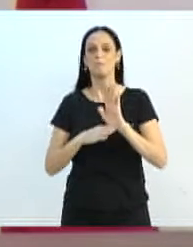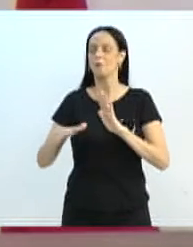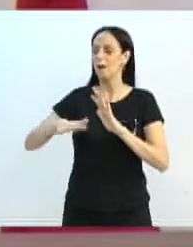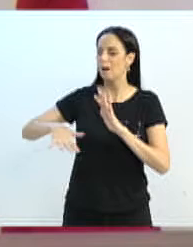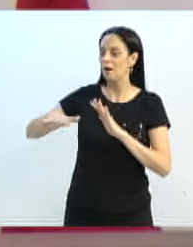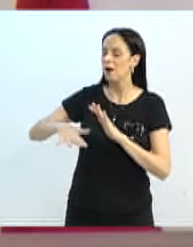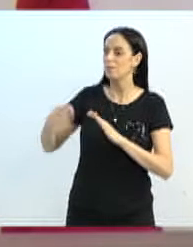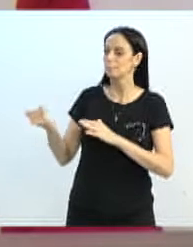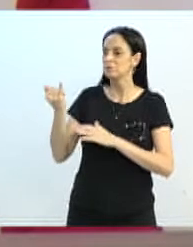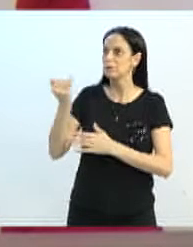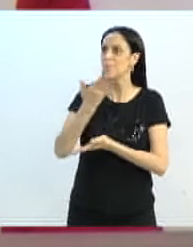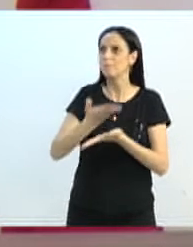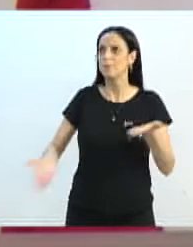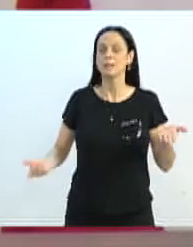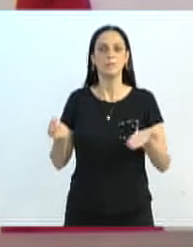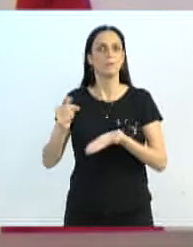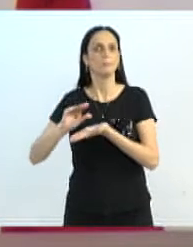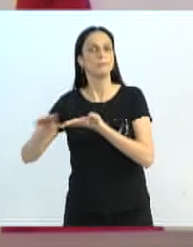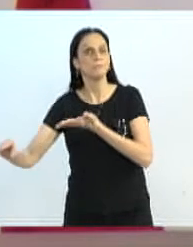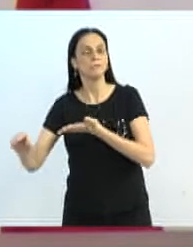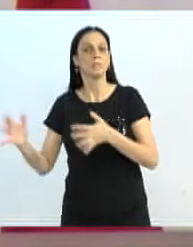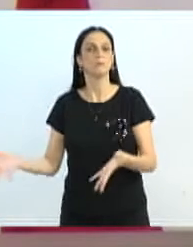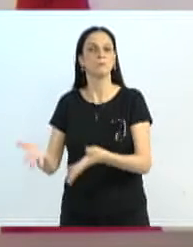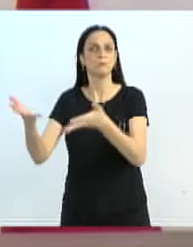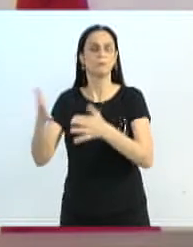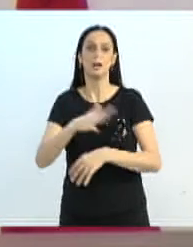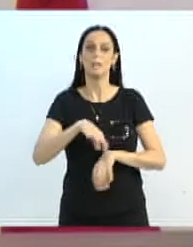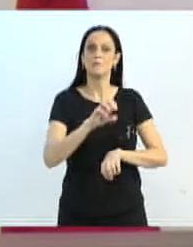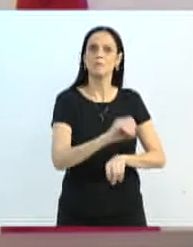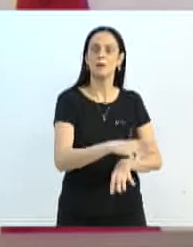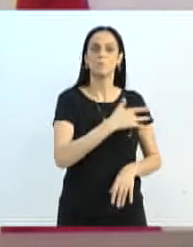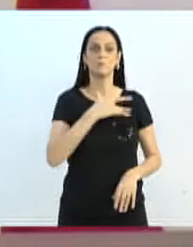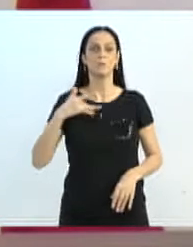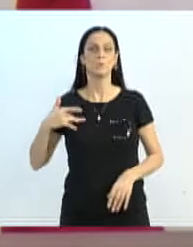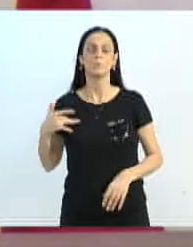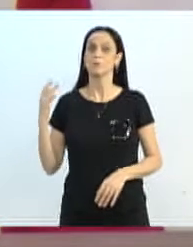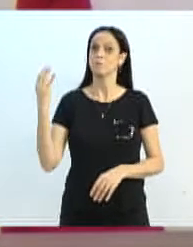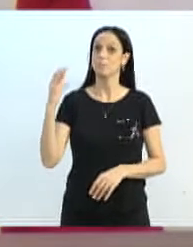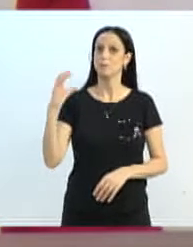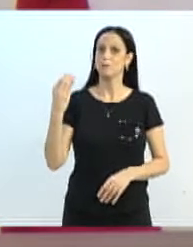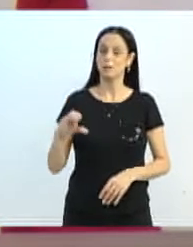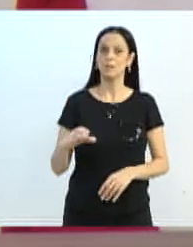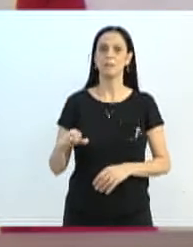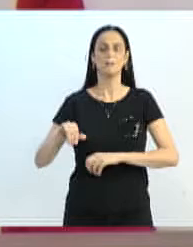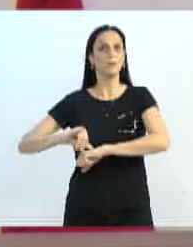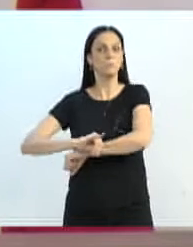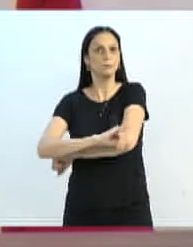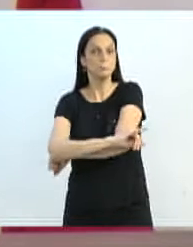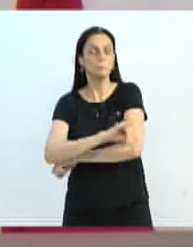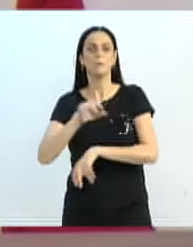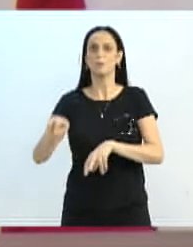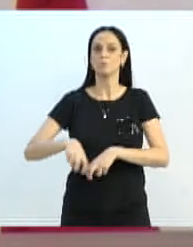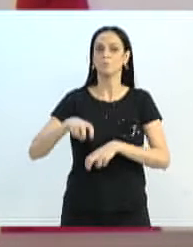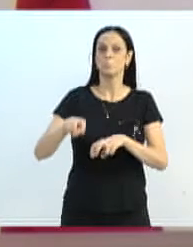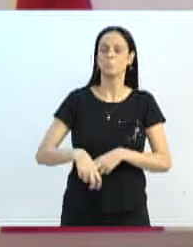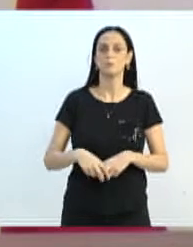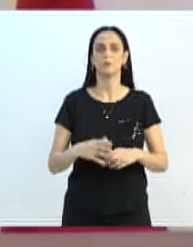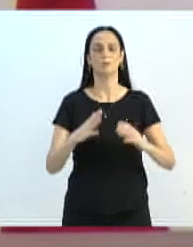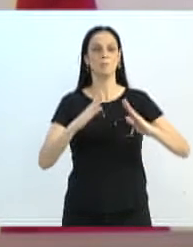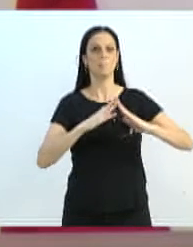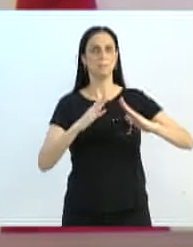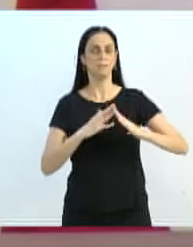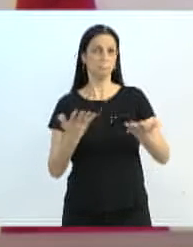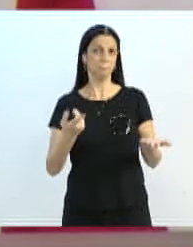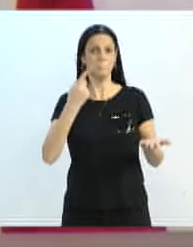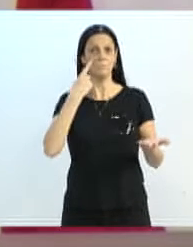perderam incentivos, investimentos e recursos na área da educação, saúde, ciência, infraestrutura, agricultura, habitação, enfim. Veja o